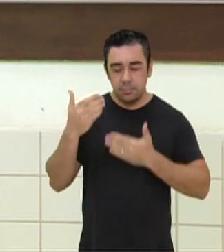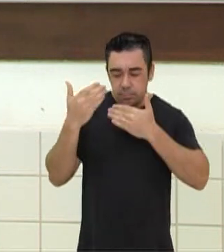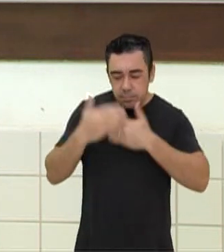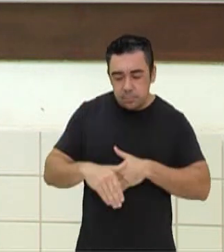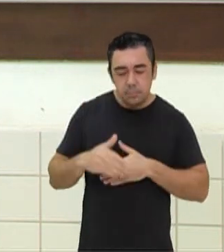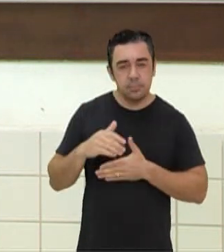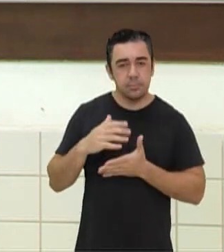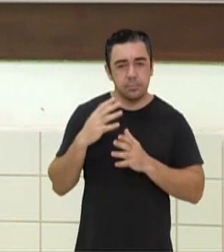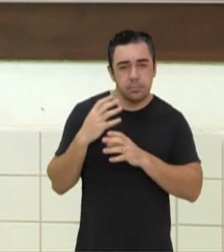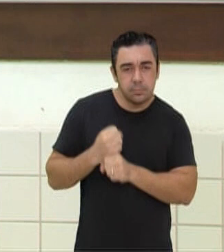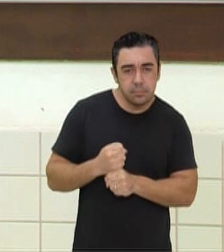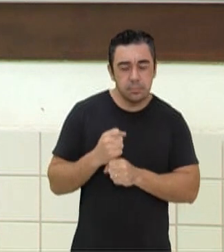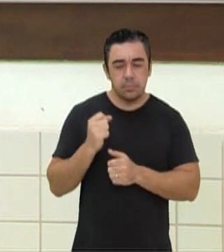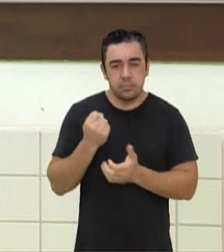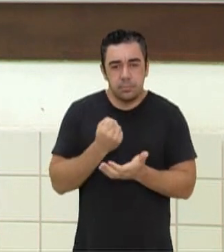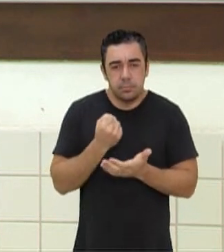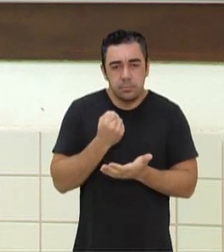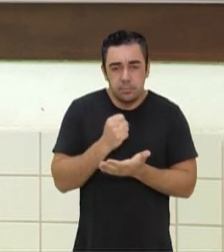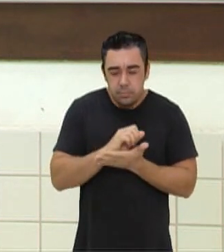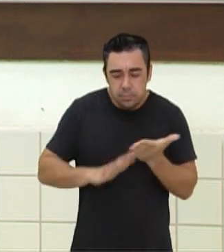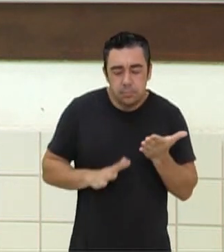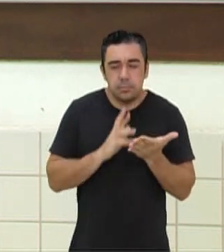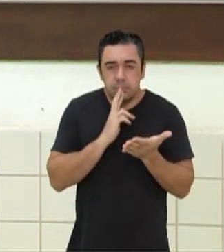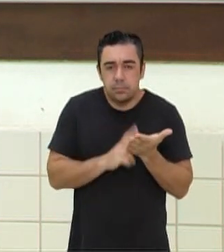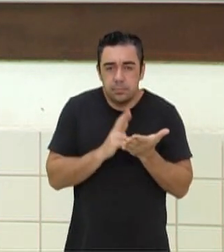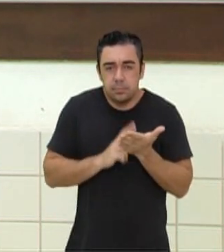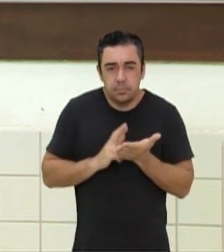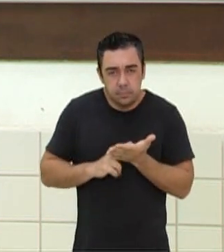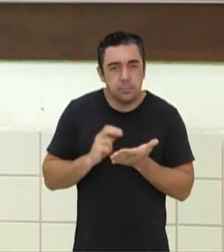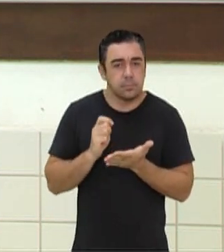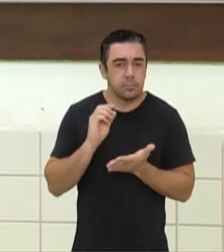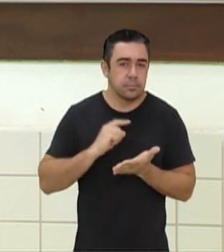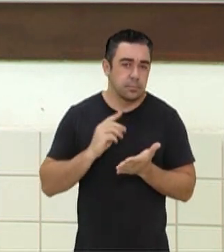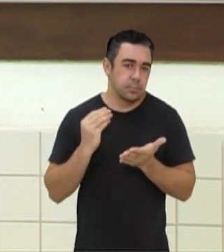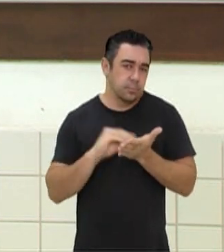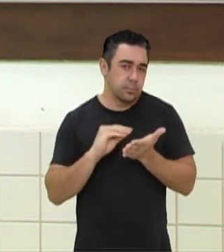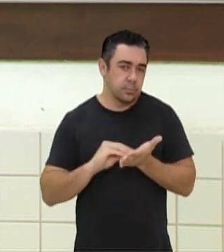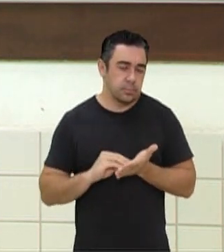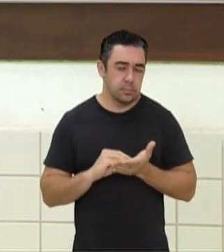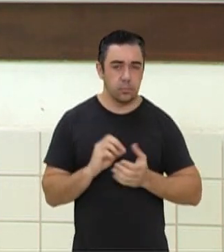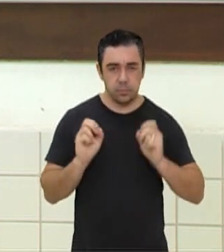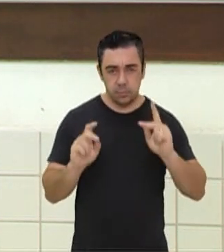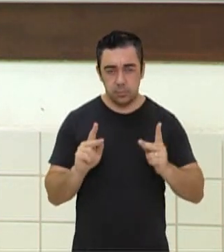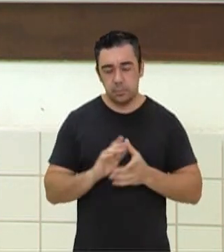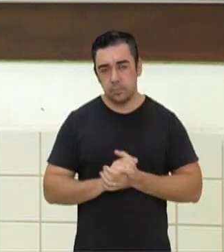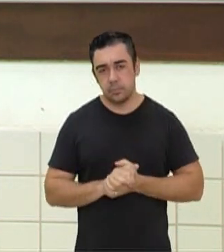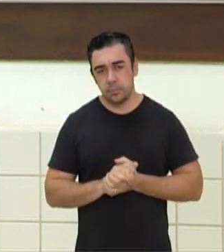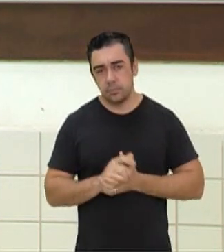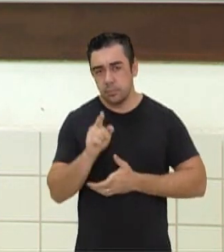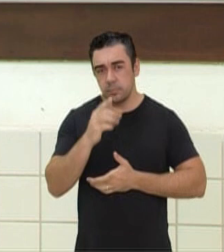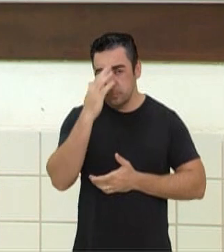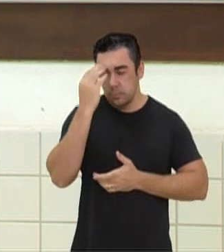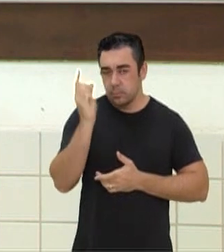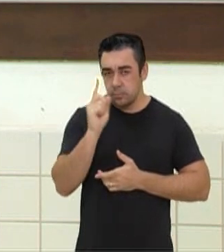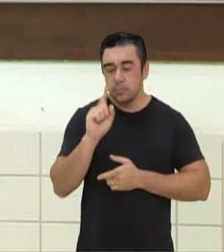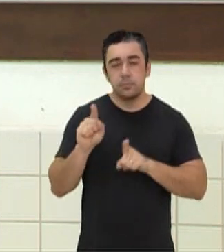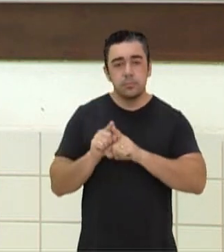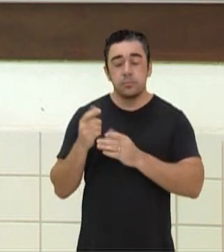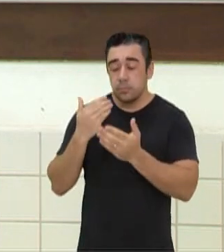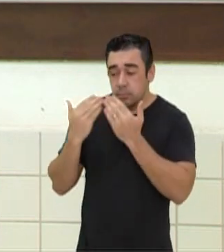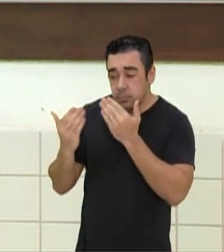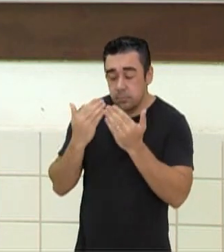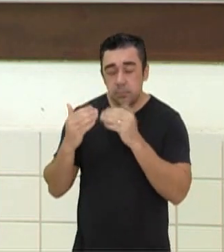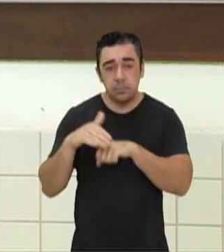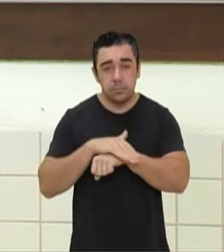provinhas, dos exercícios, para poder então colocar as notas lá no RCO, ok? E não esqueçam lá de interagir com o seu